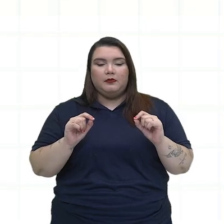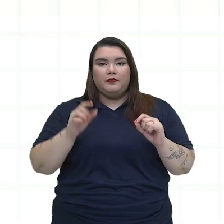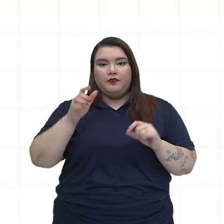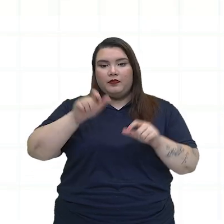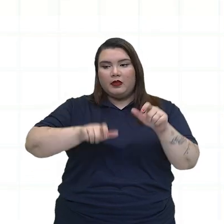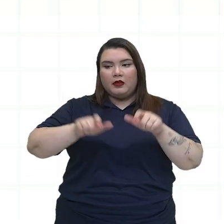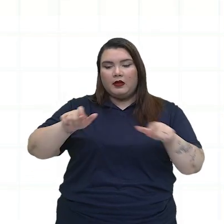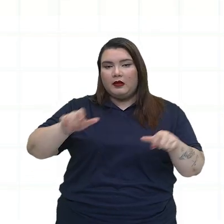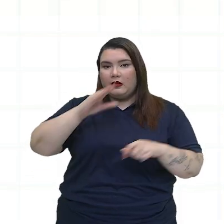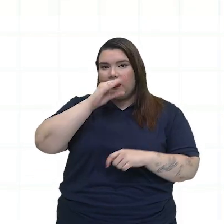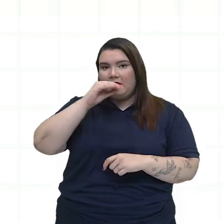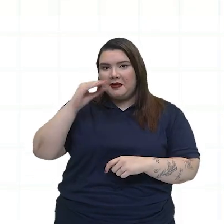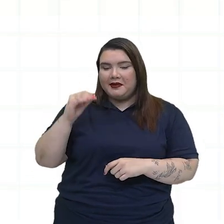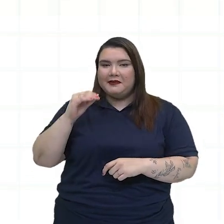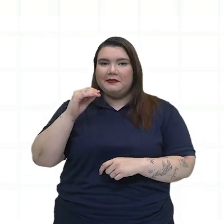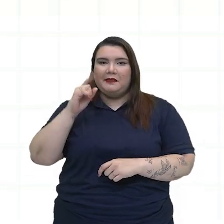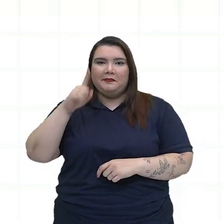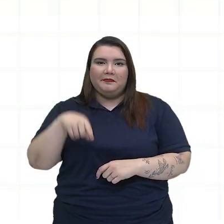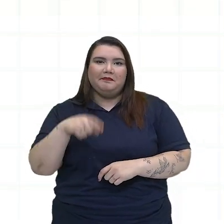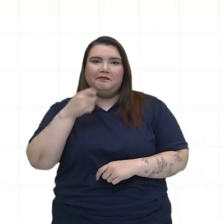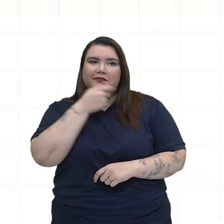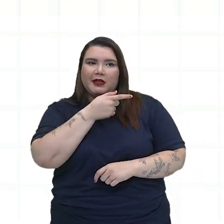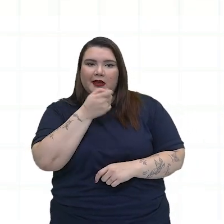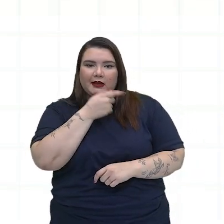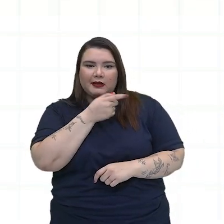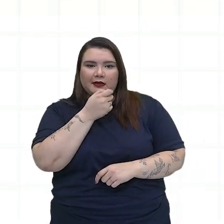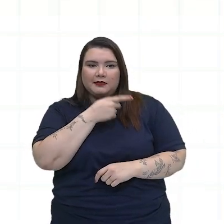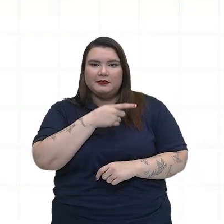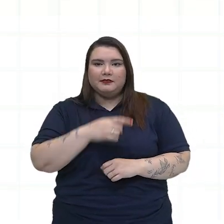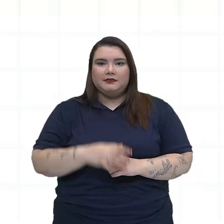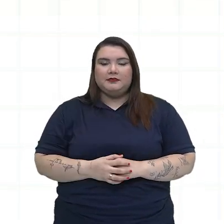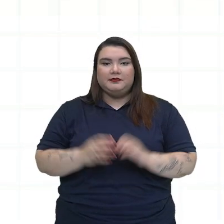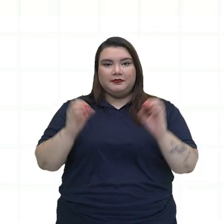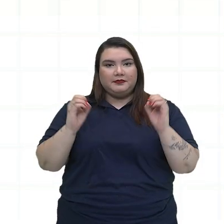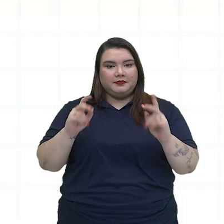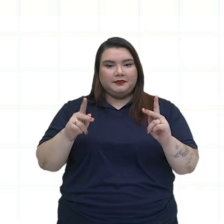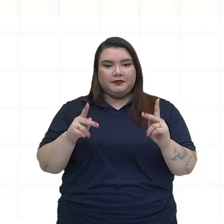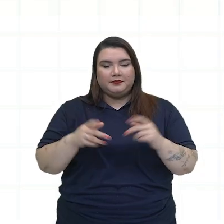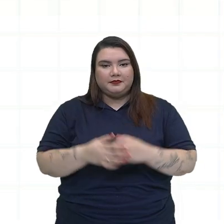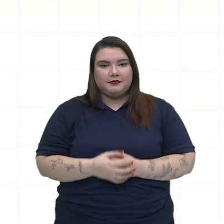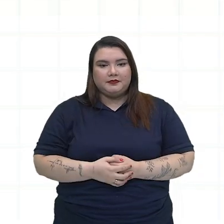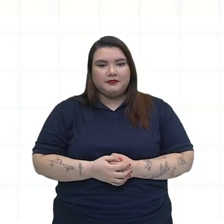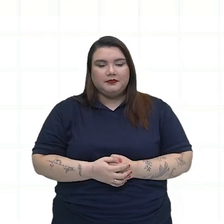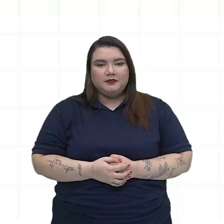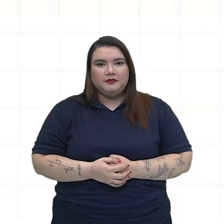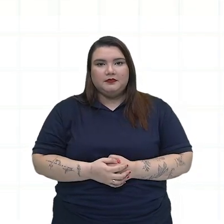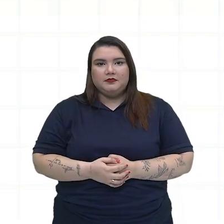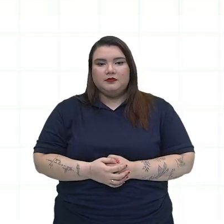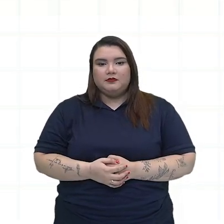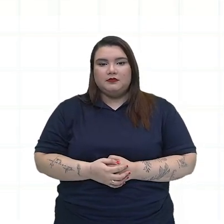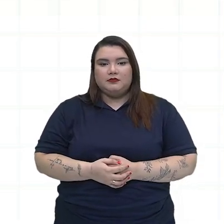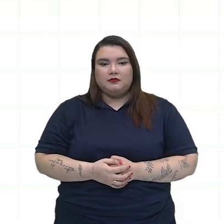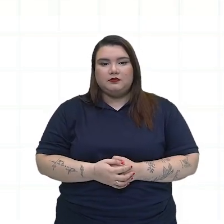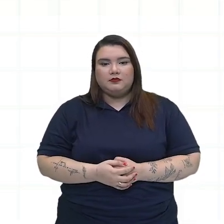Então, as crianças são engraçadas. Alright? Certo?